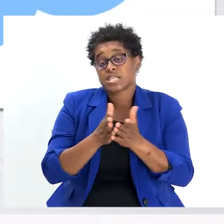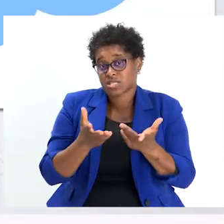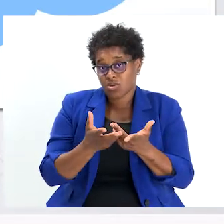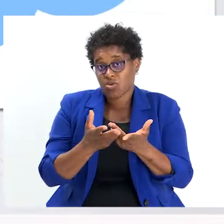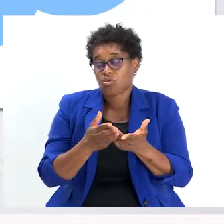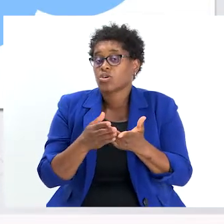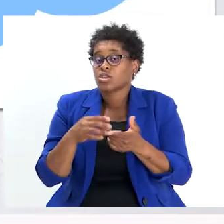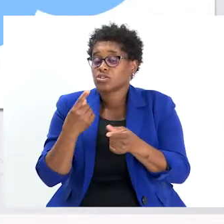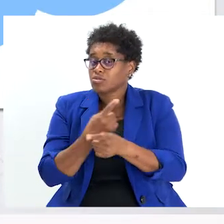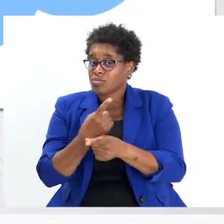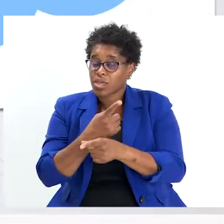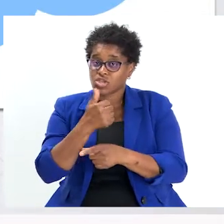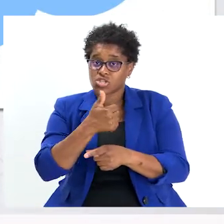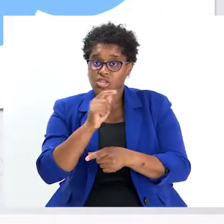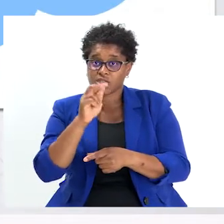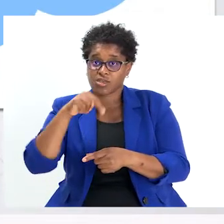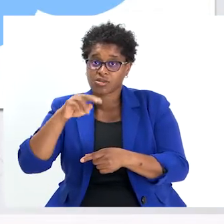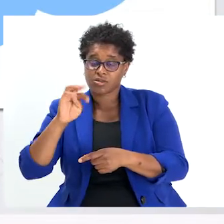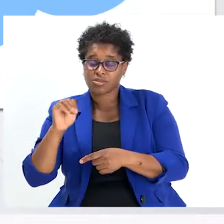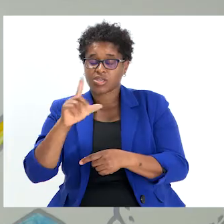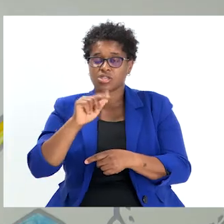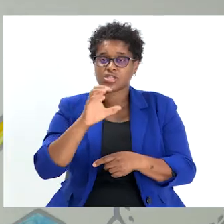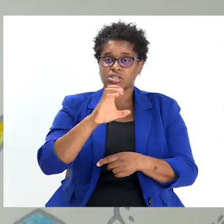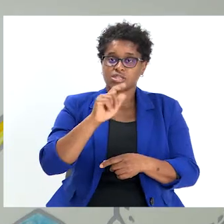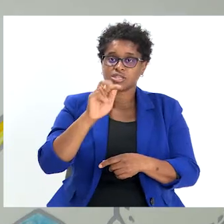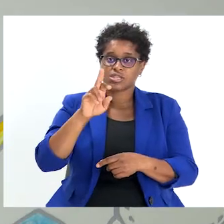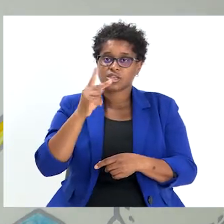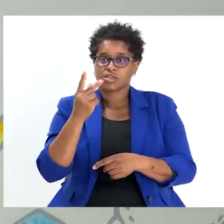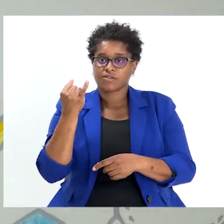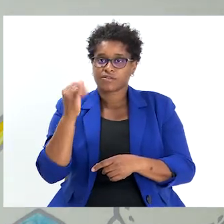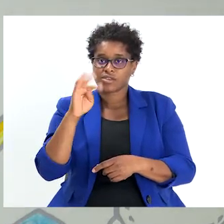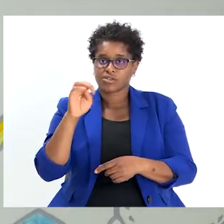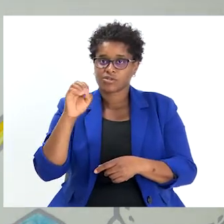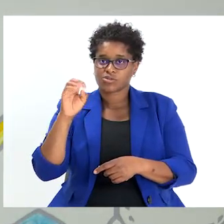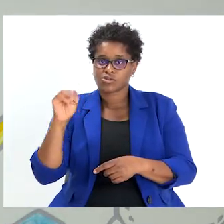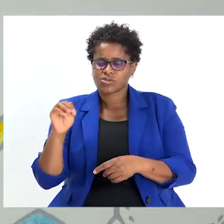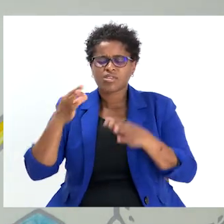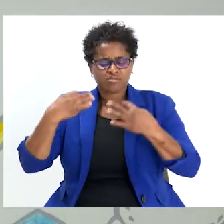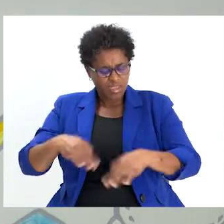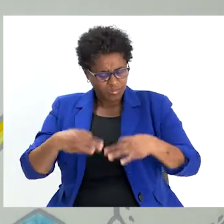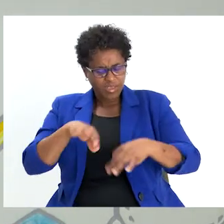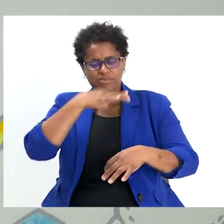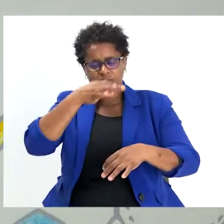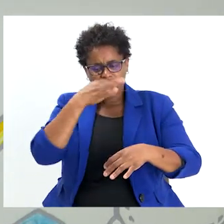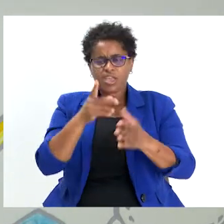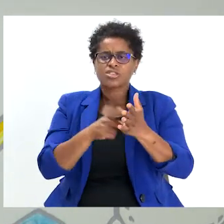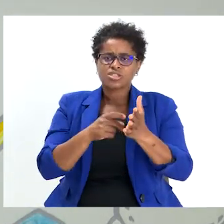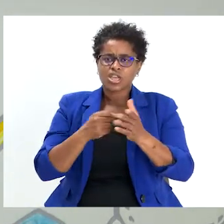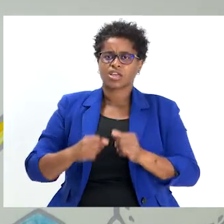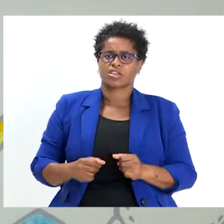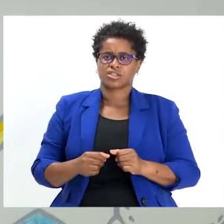de bens e de serviços. Costuma-se dizer que a necessidade é